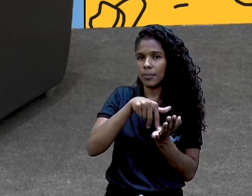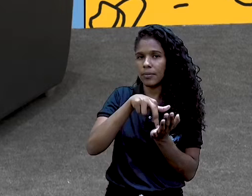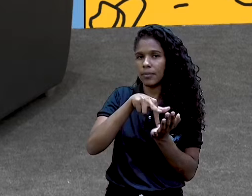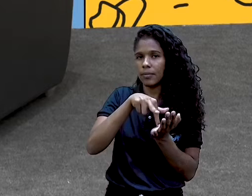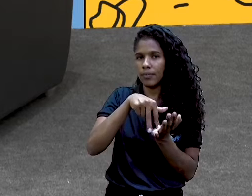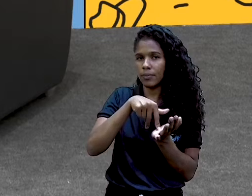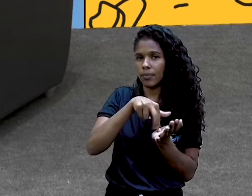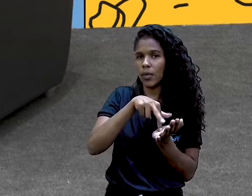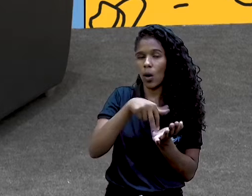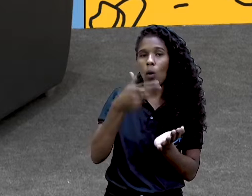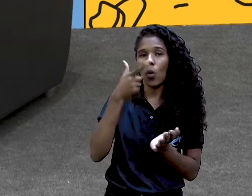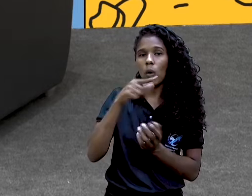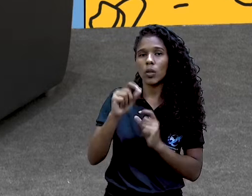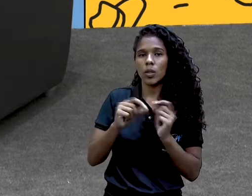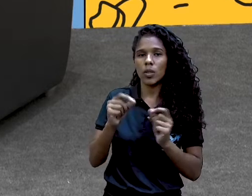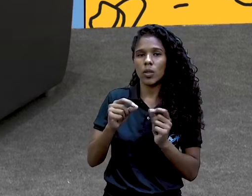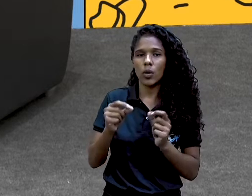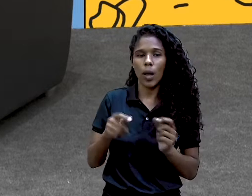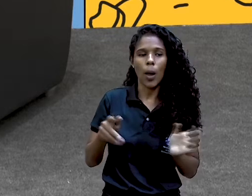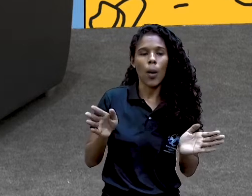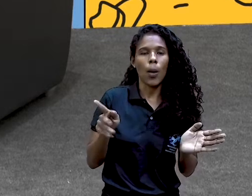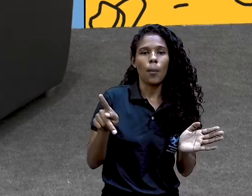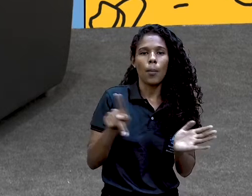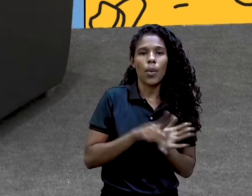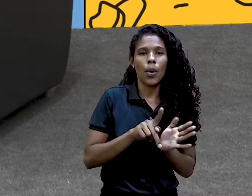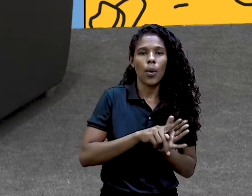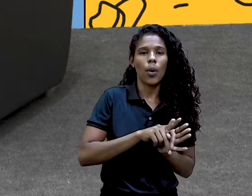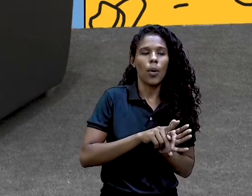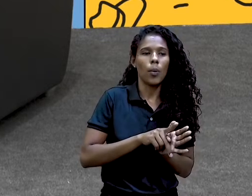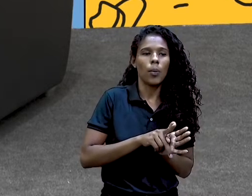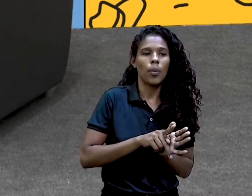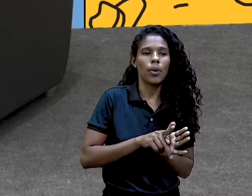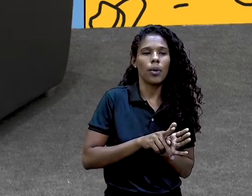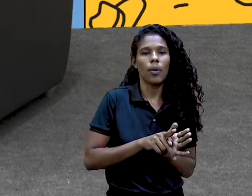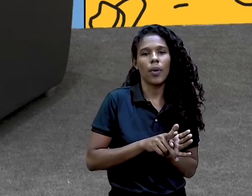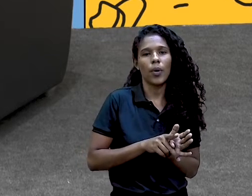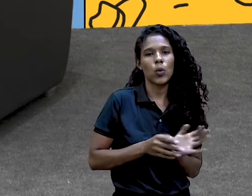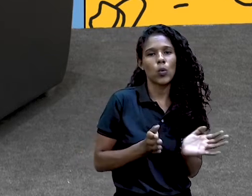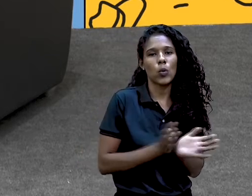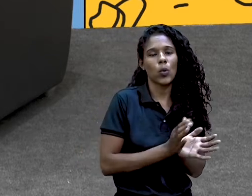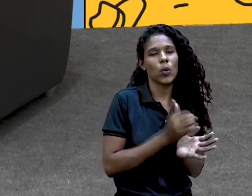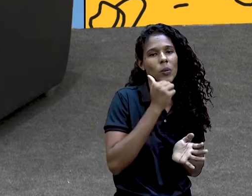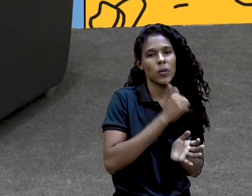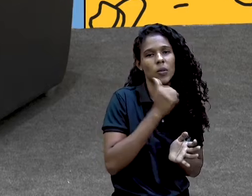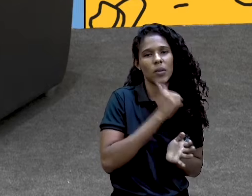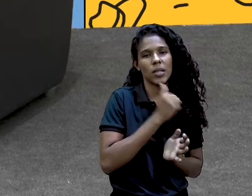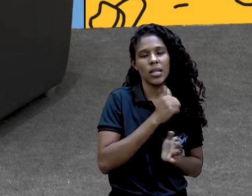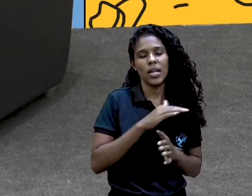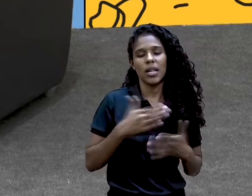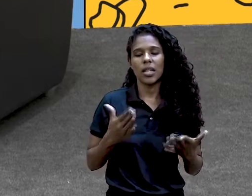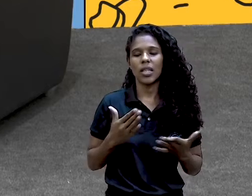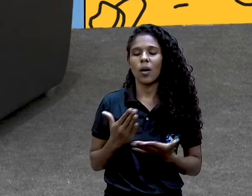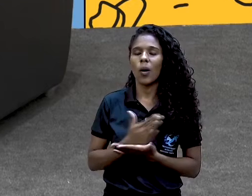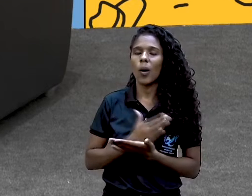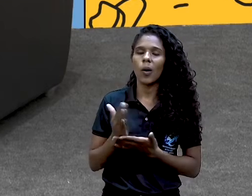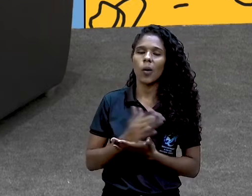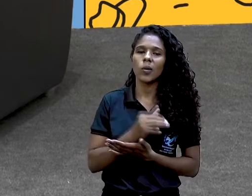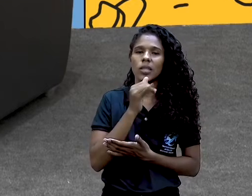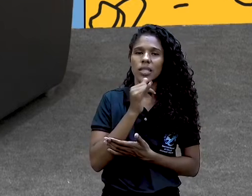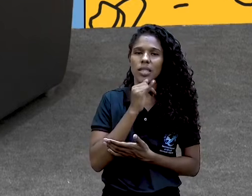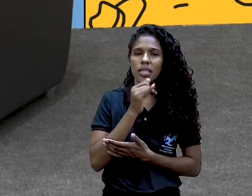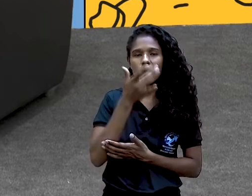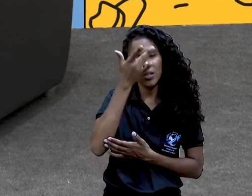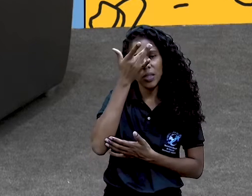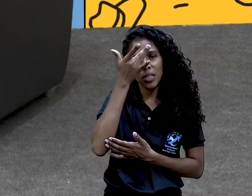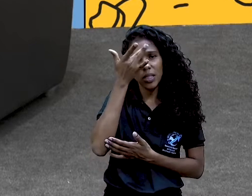de empreendedorismo. Olha que legal, vários exemplos. Então, esses aqui são alguns que eu pude destacar e que é relevante para